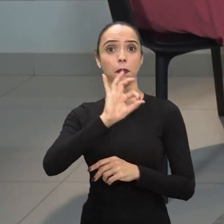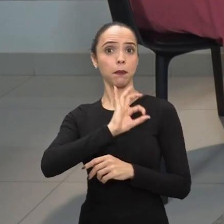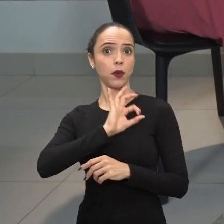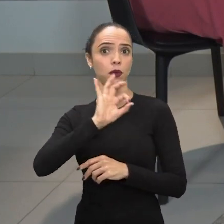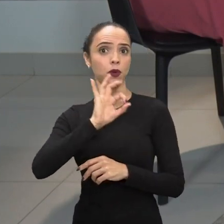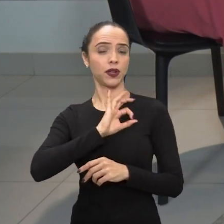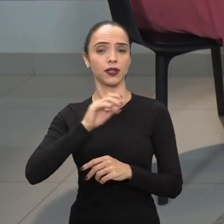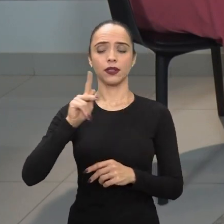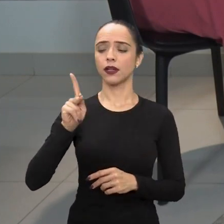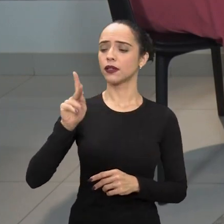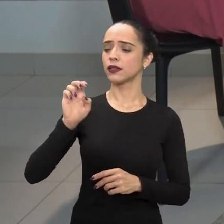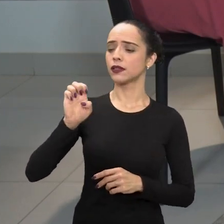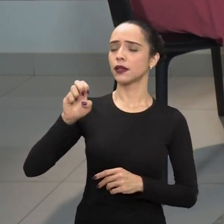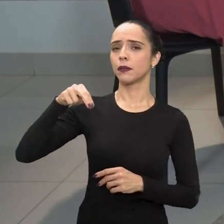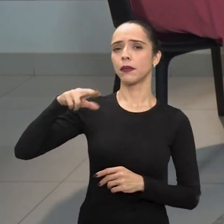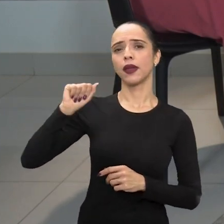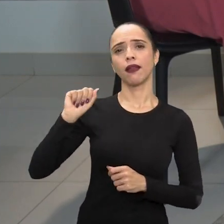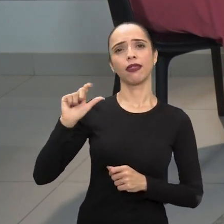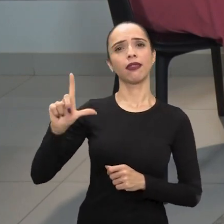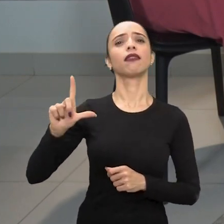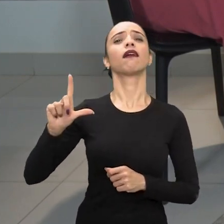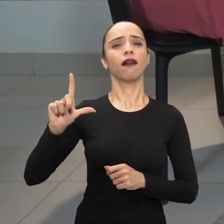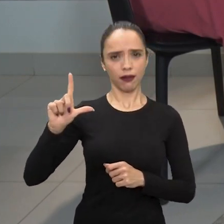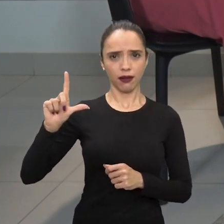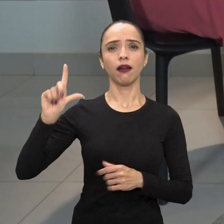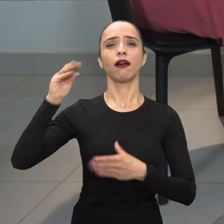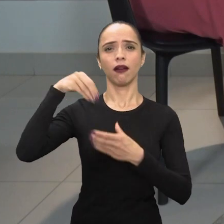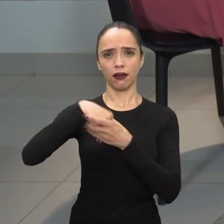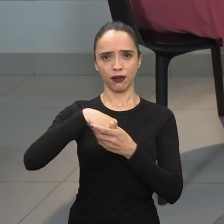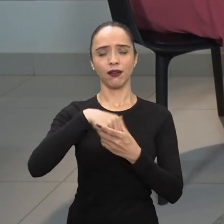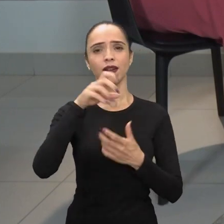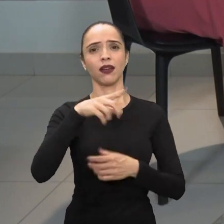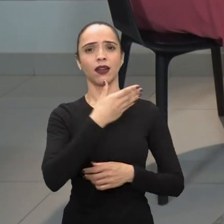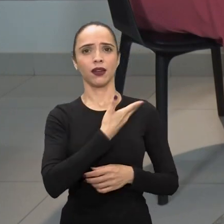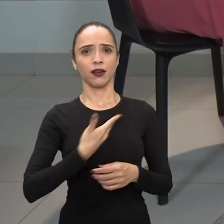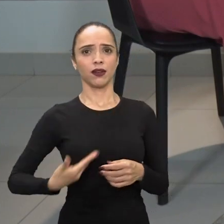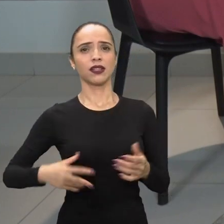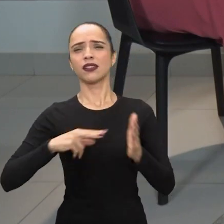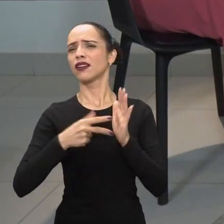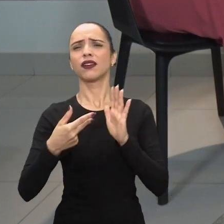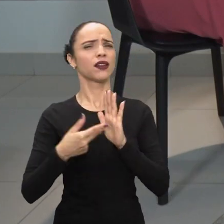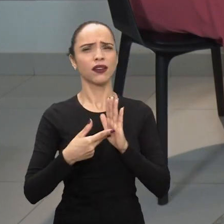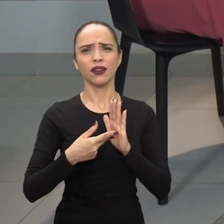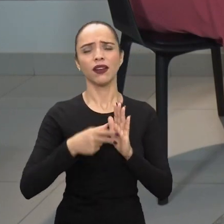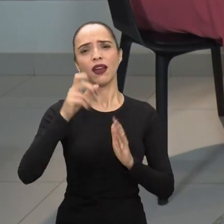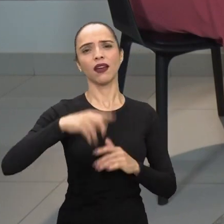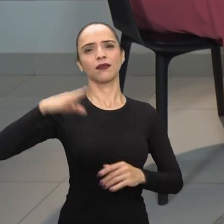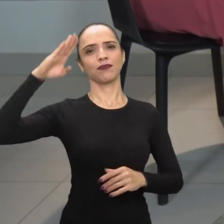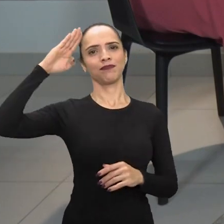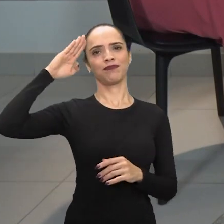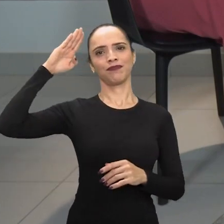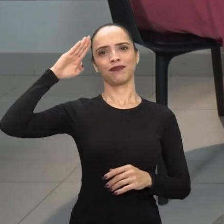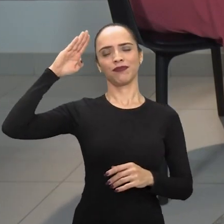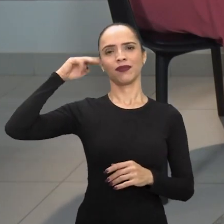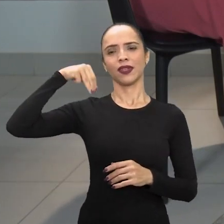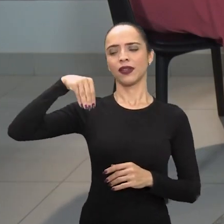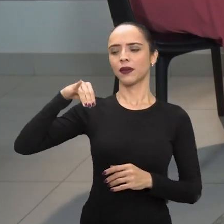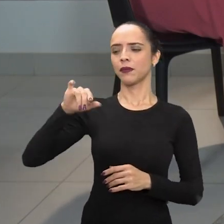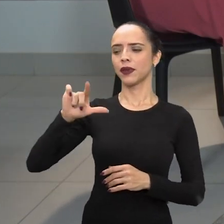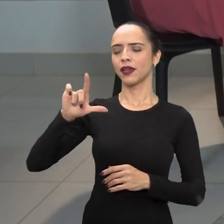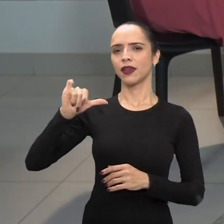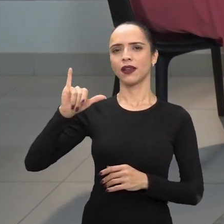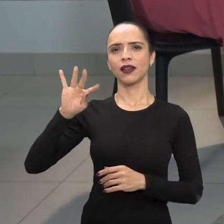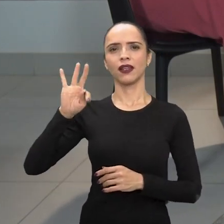polícia uma polícia penal isso significa uma militarização nós tivemos durante muito tempo